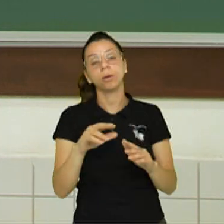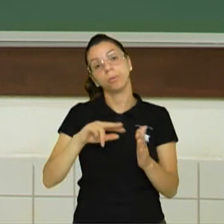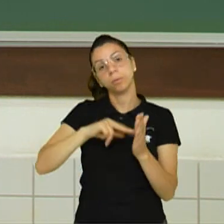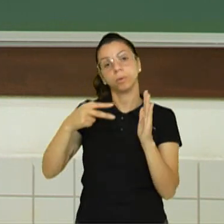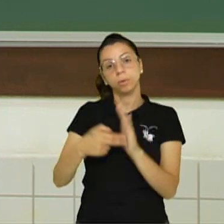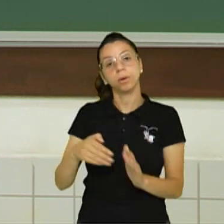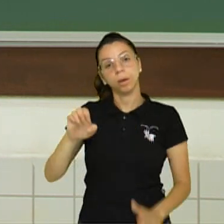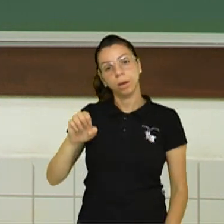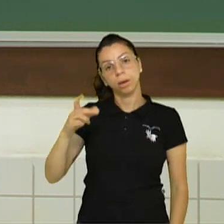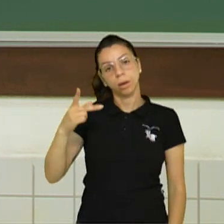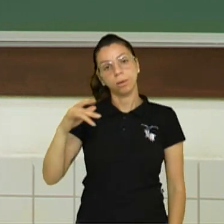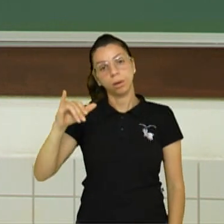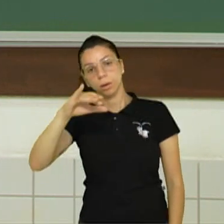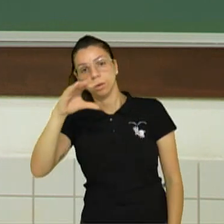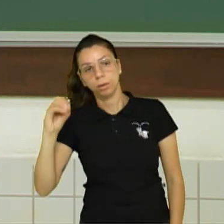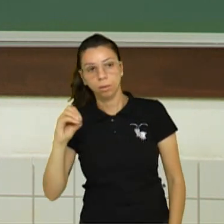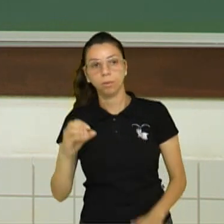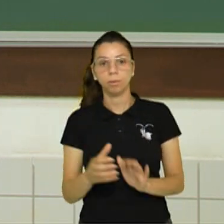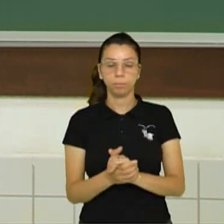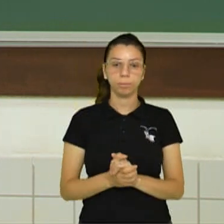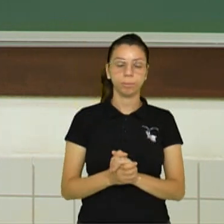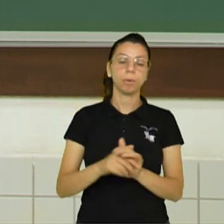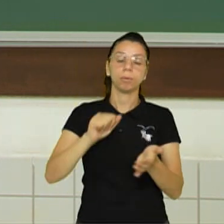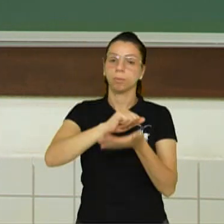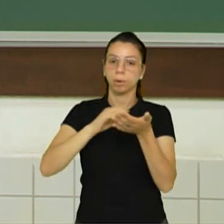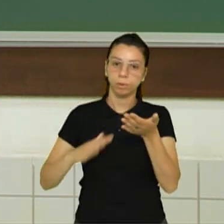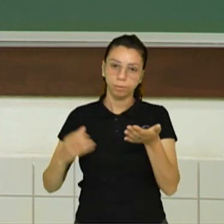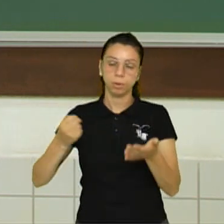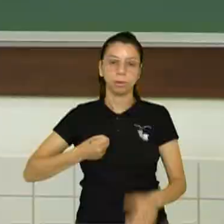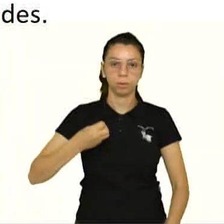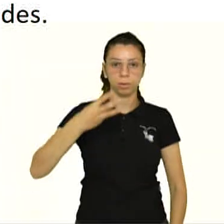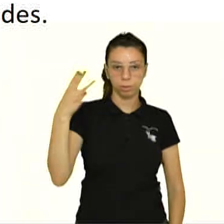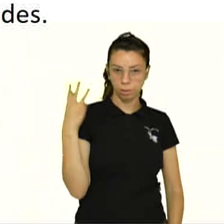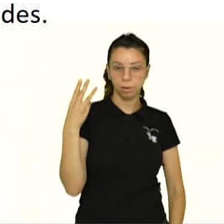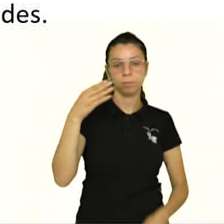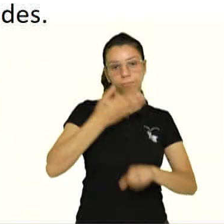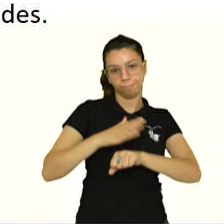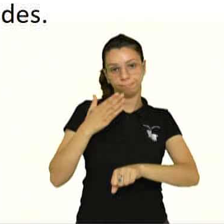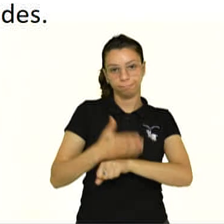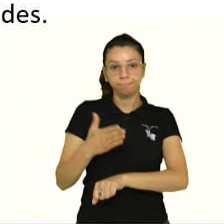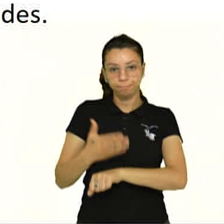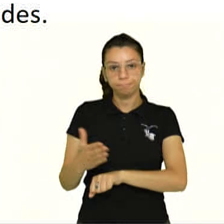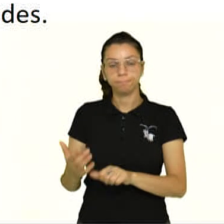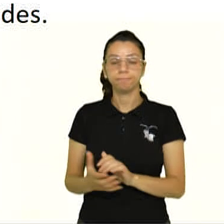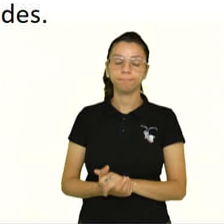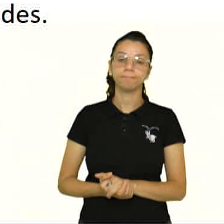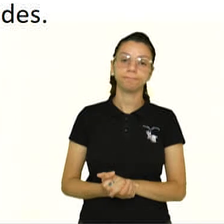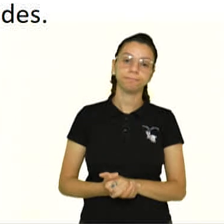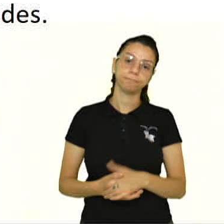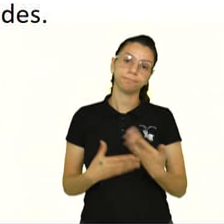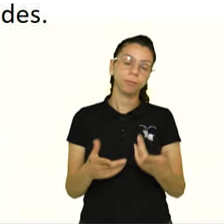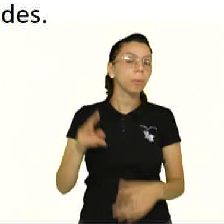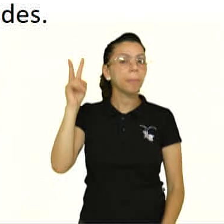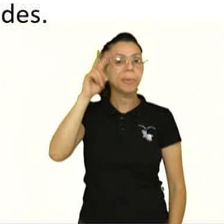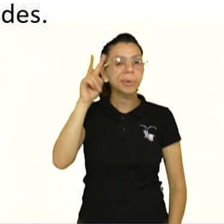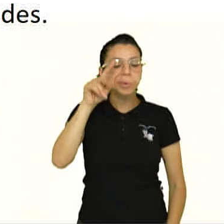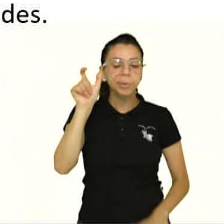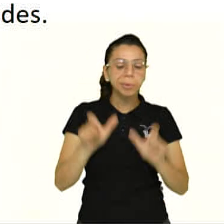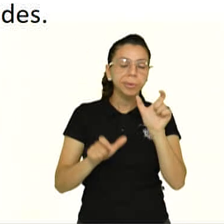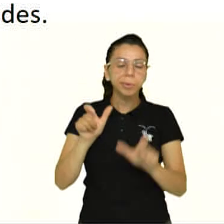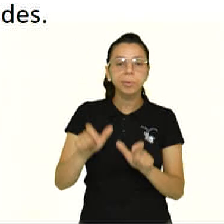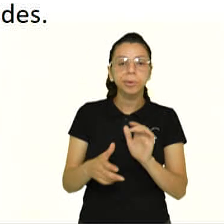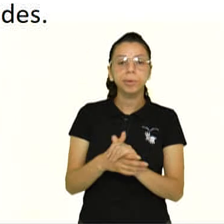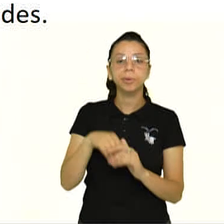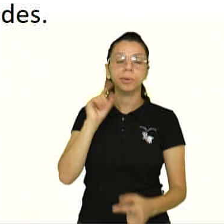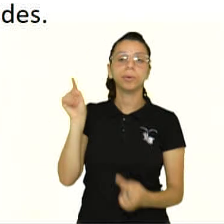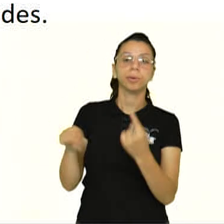Aqui tem mais um exercício, então, para a gente praticar, né? Olha só, para os historiadores dedicados ao